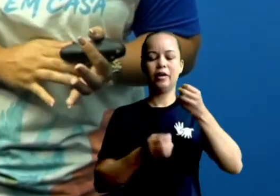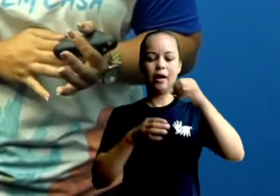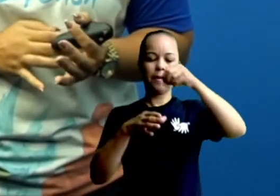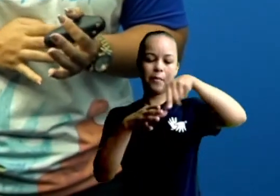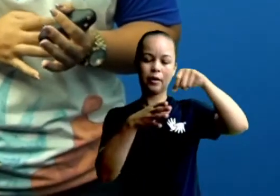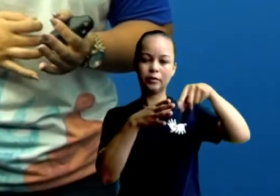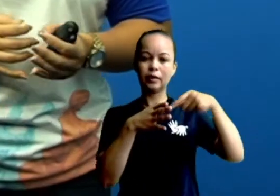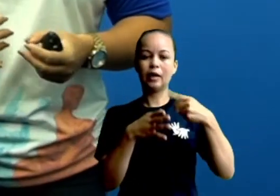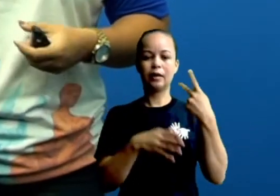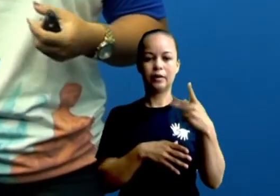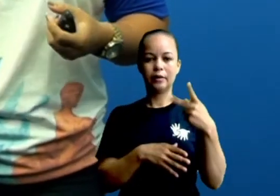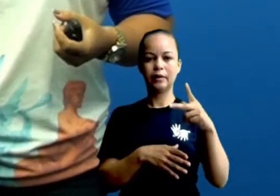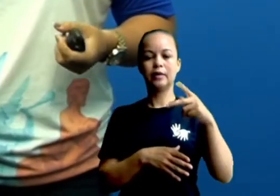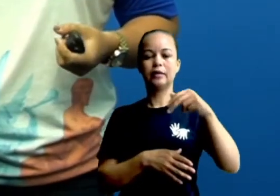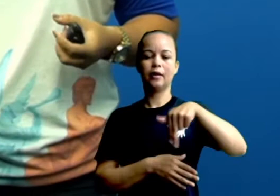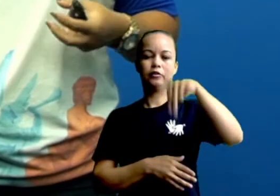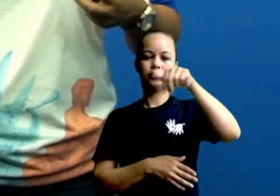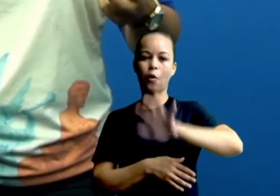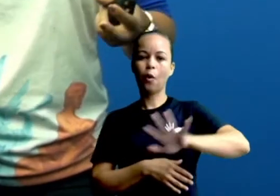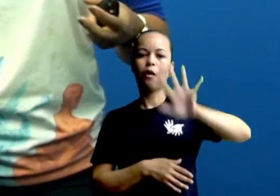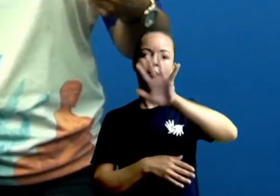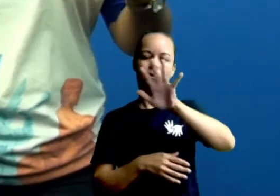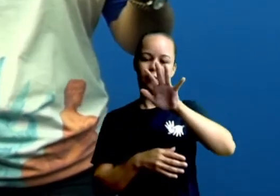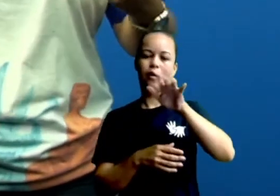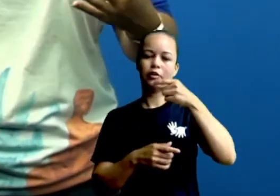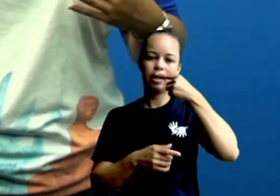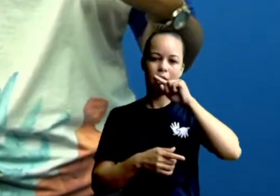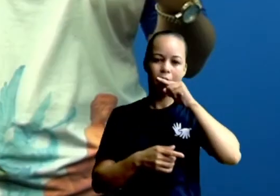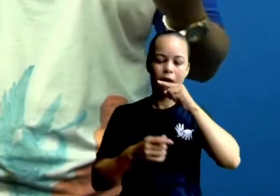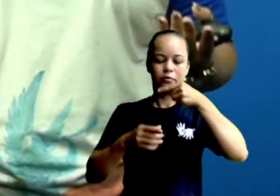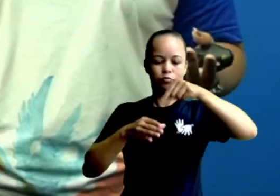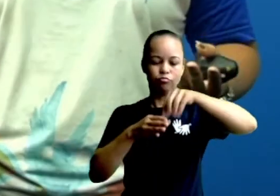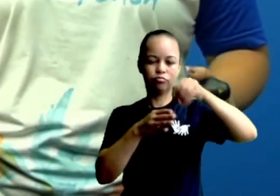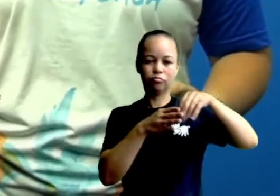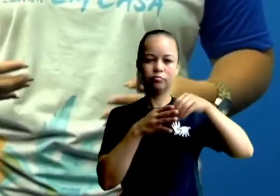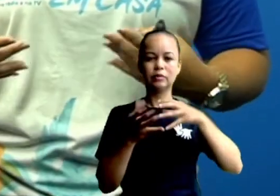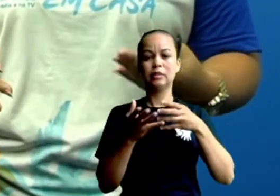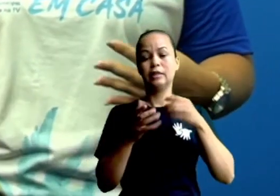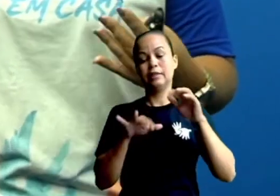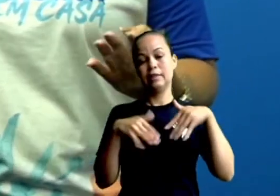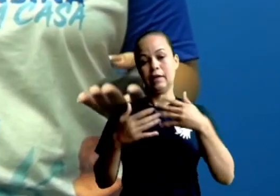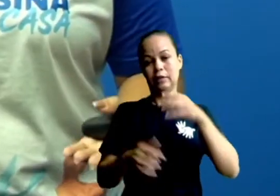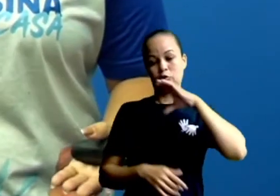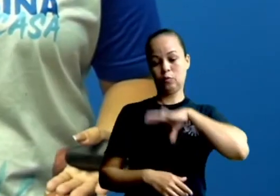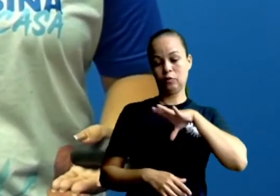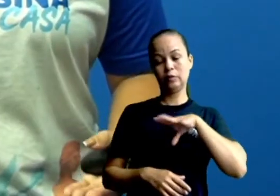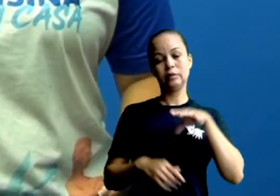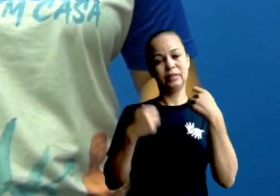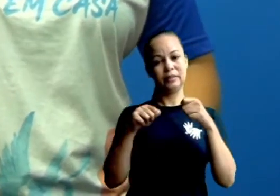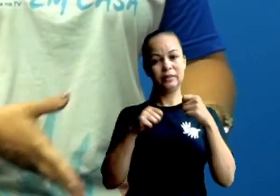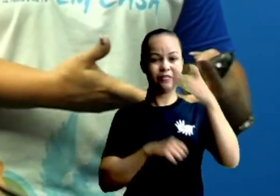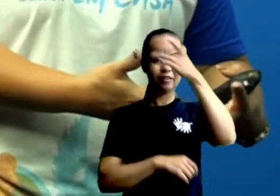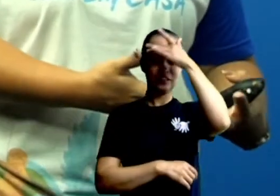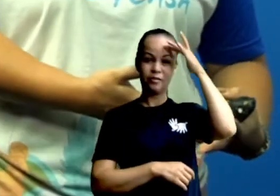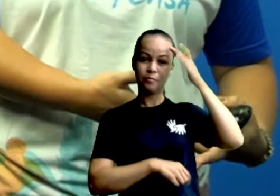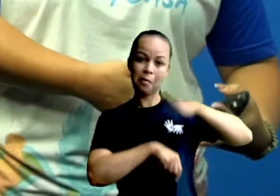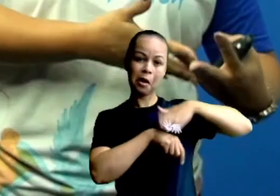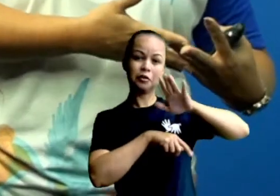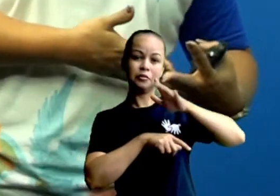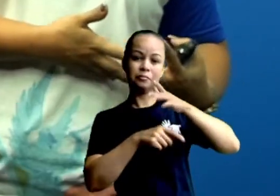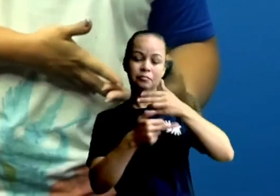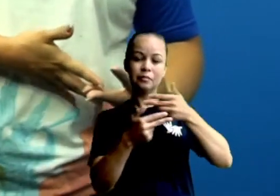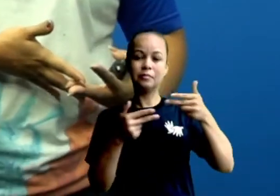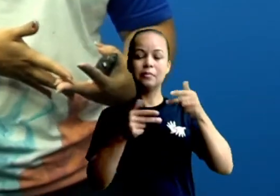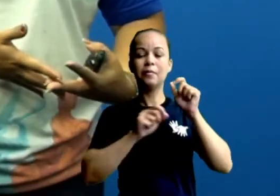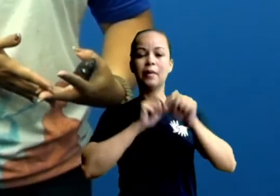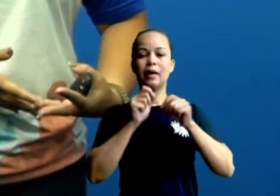nossa região Nordeste. E aí, os portugueses precisavam de pessoas para trabalhar para eles, porque a população de Portugal era